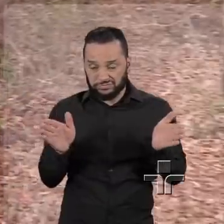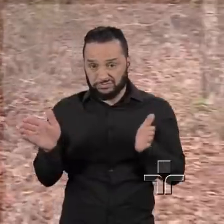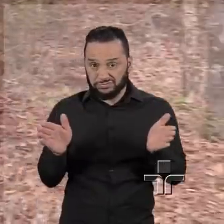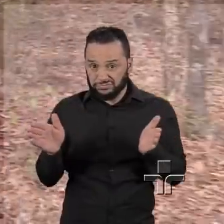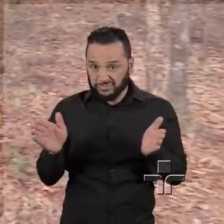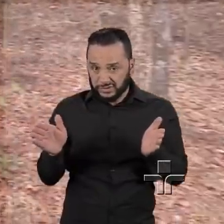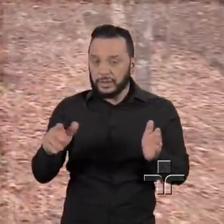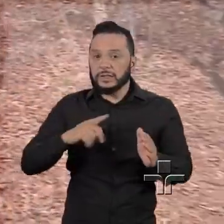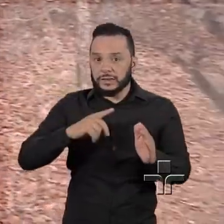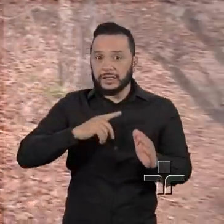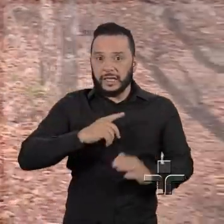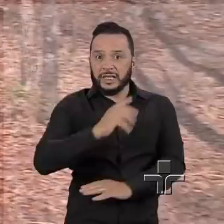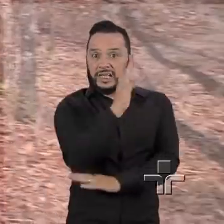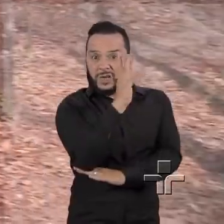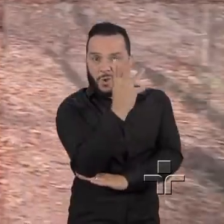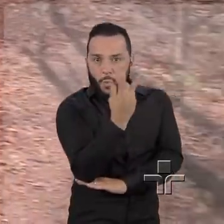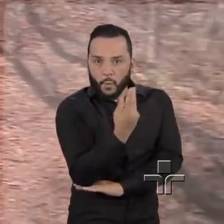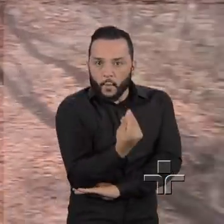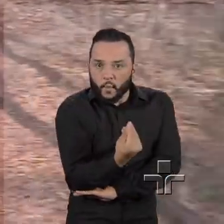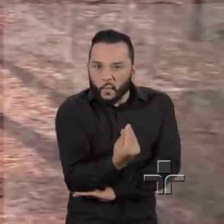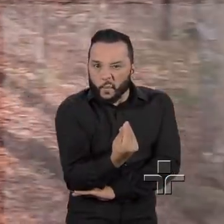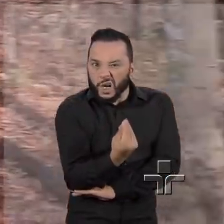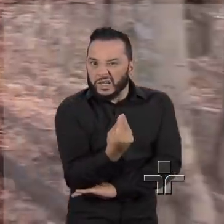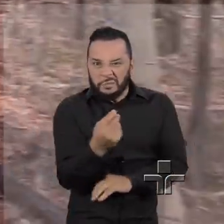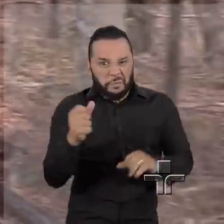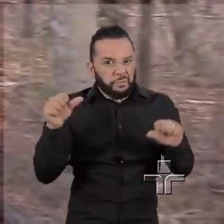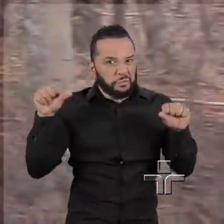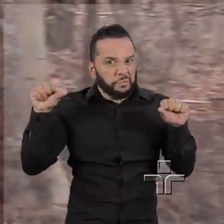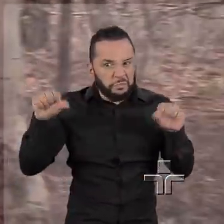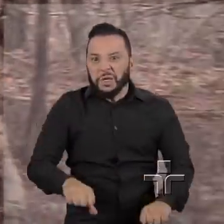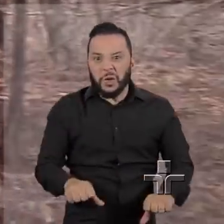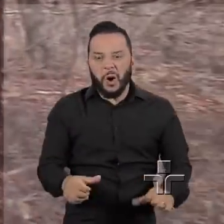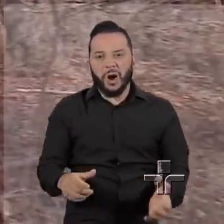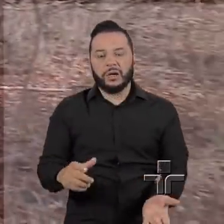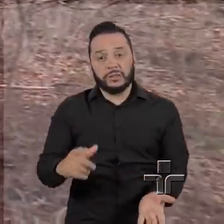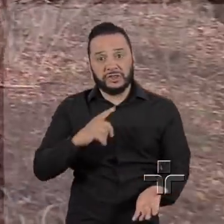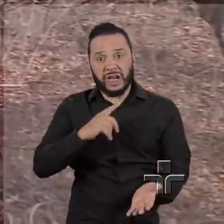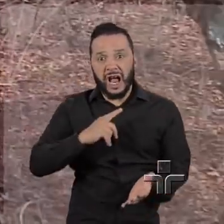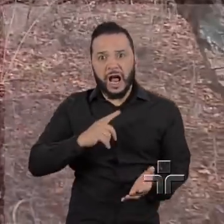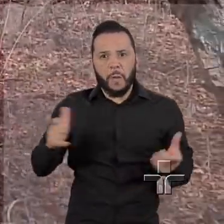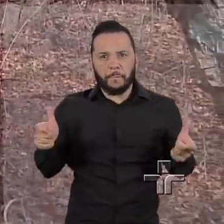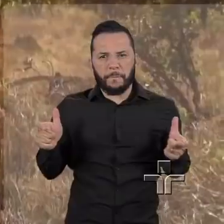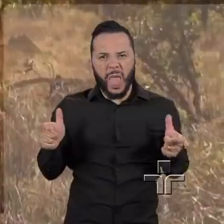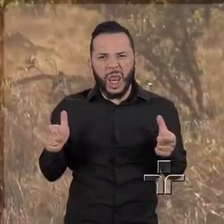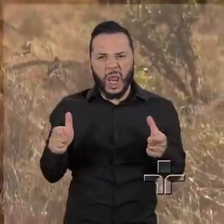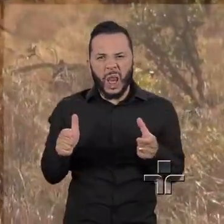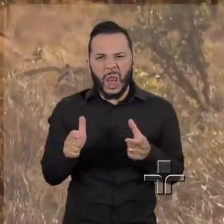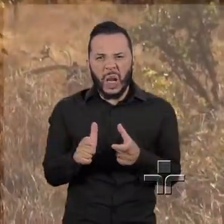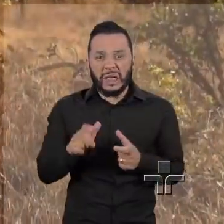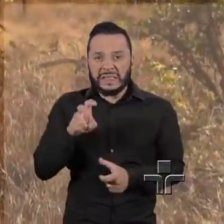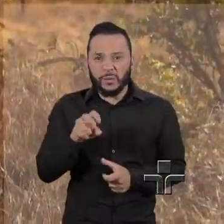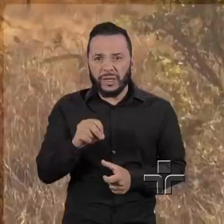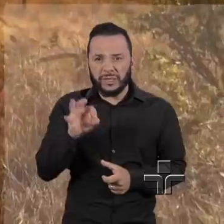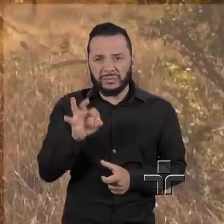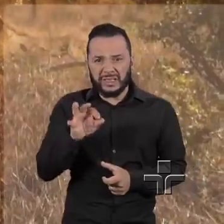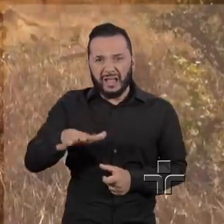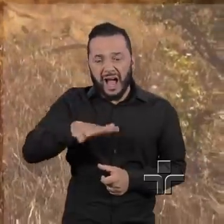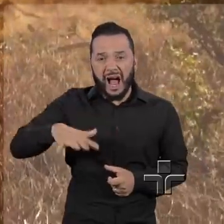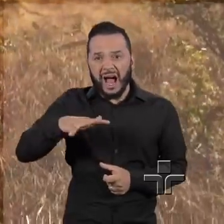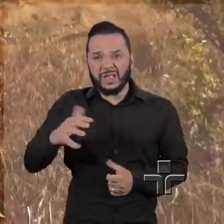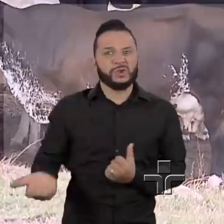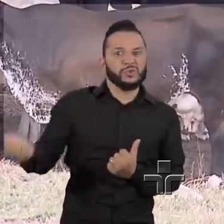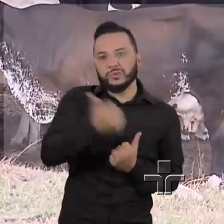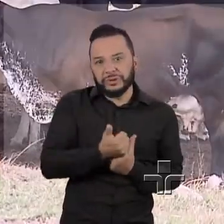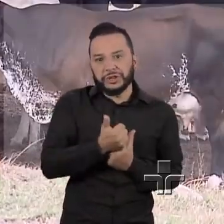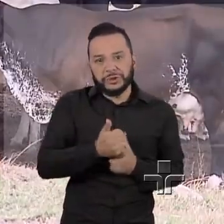O Cerrado brasileiro enfrenta a situação pior ainda. Já perdeu 50% de sua área para